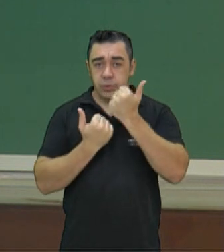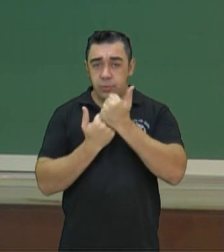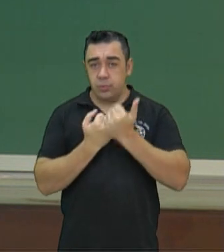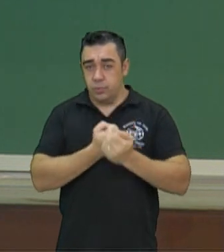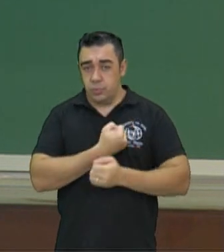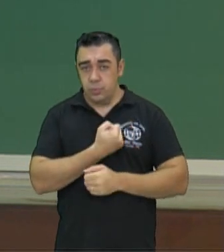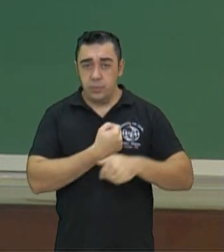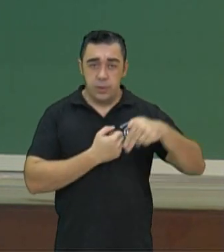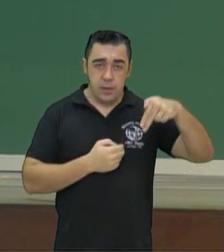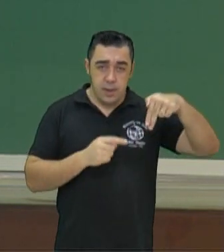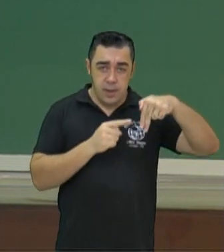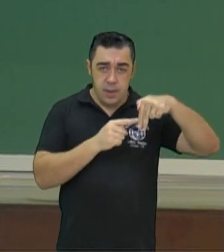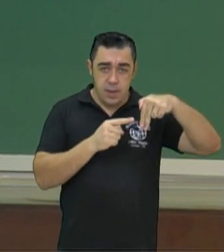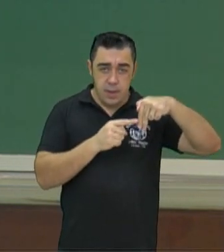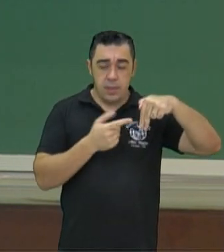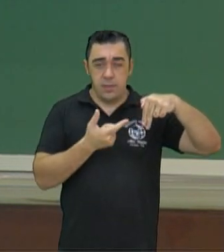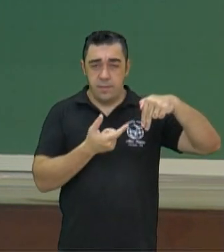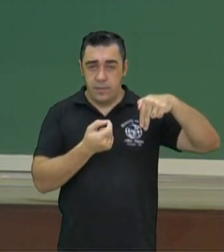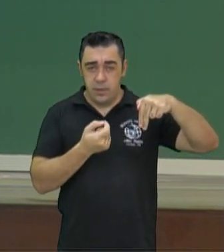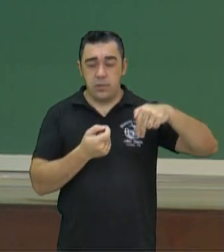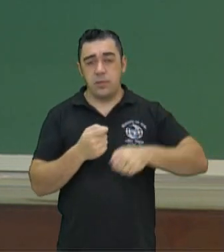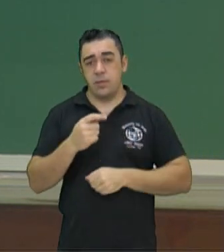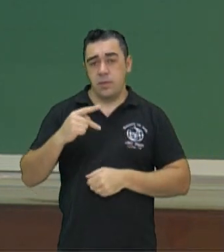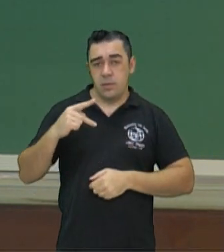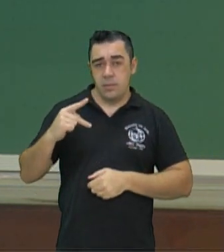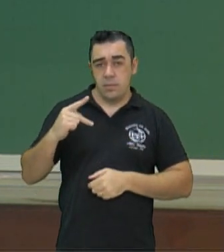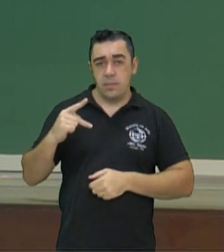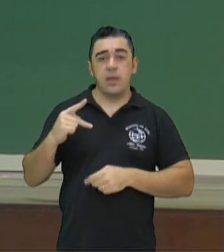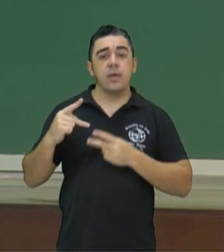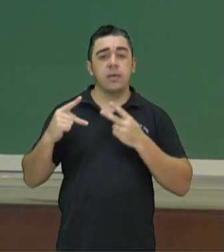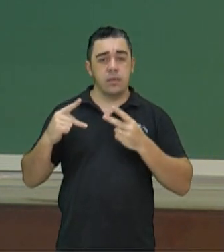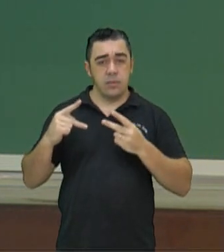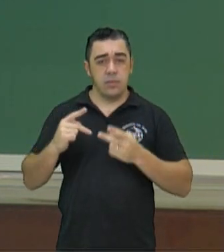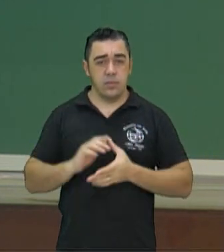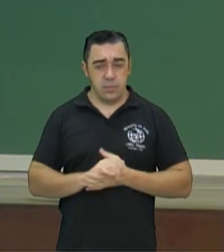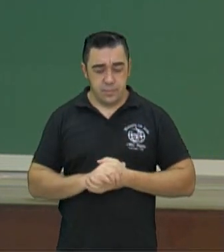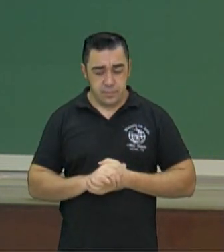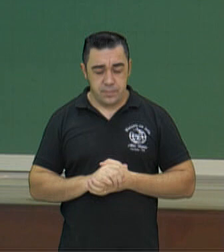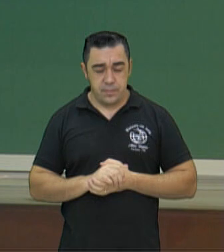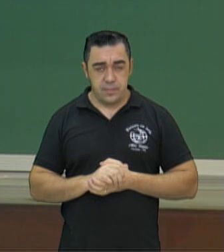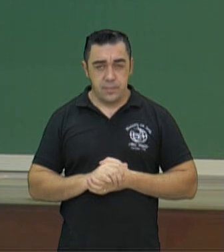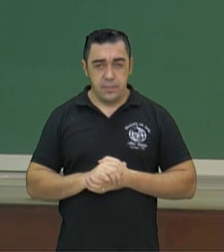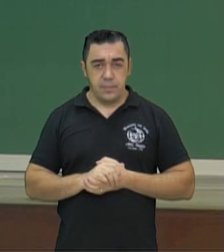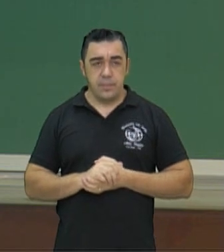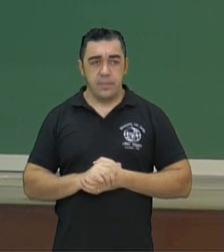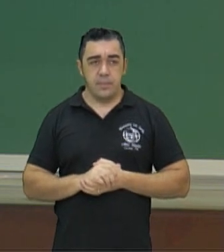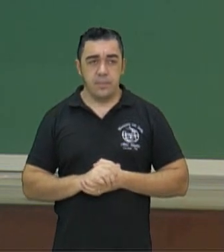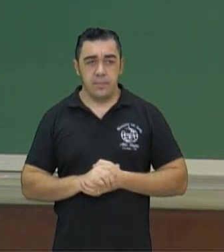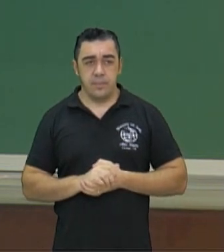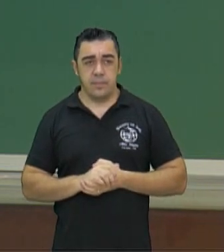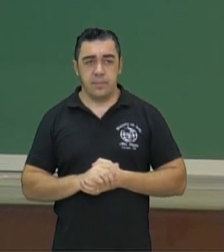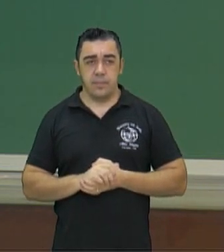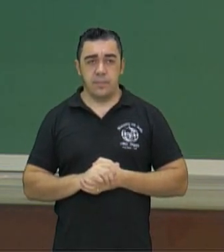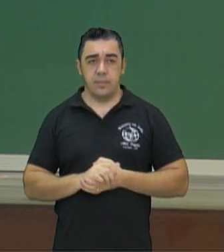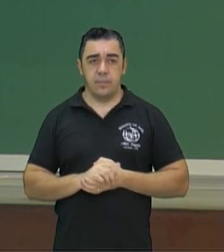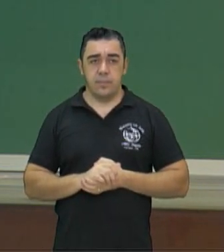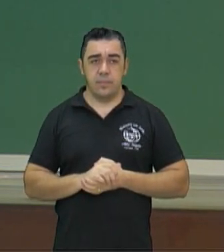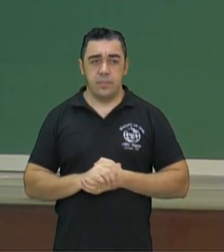fórmula, a gente tem 20 pessoas e elas vão se cumprimentar de 2 em 2. Então, vamos